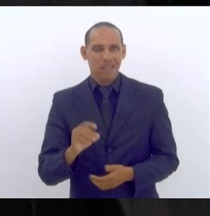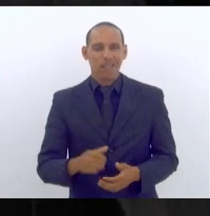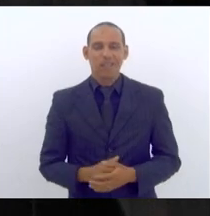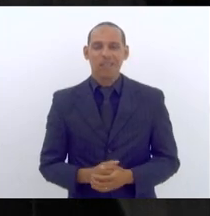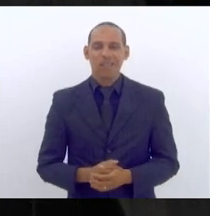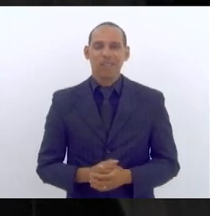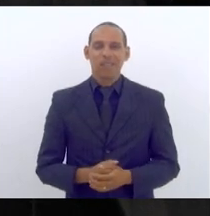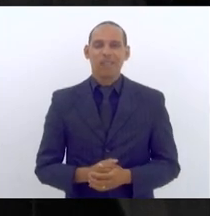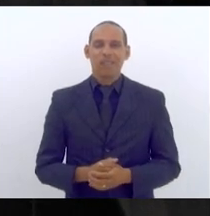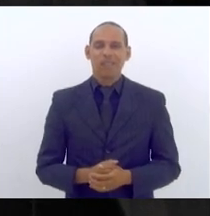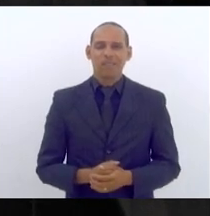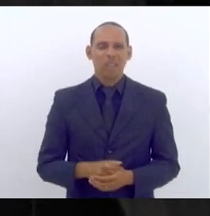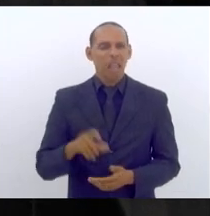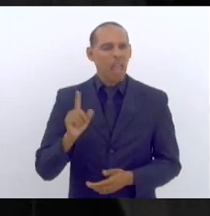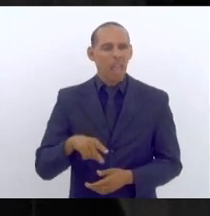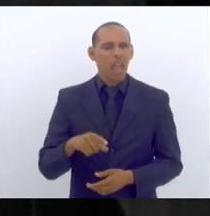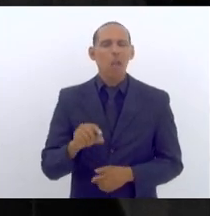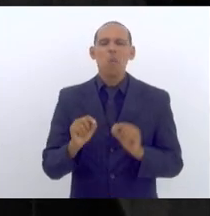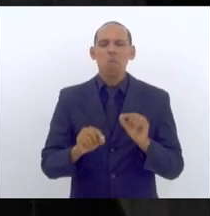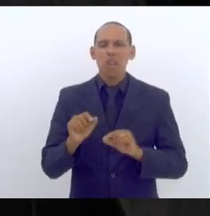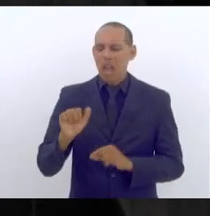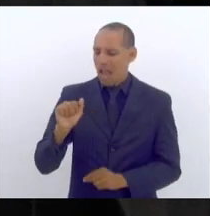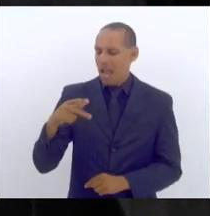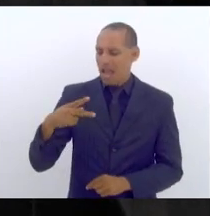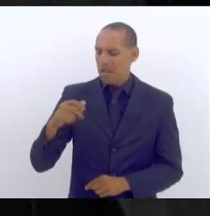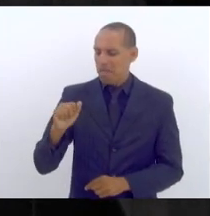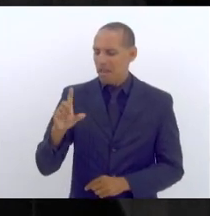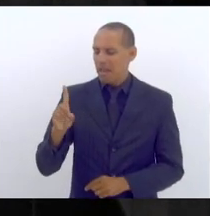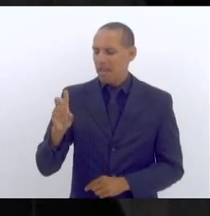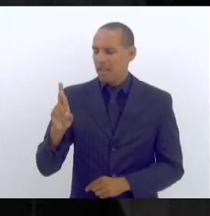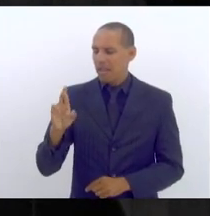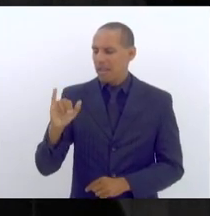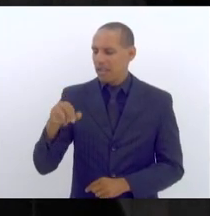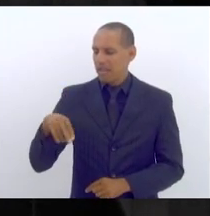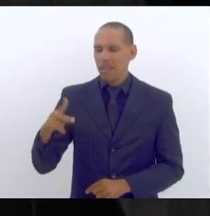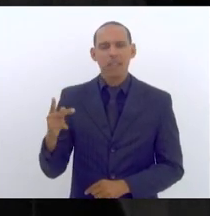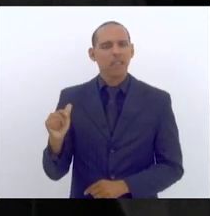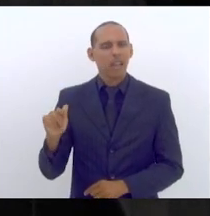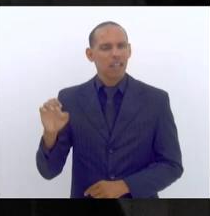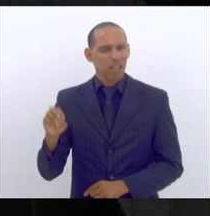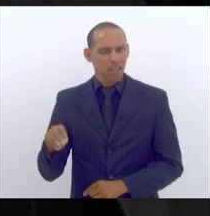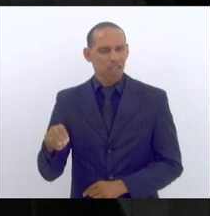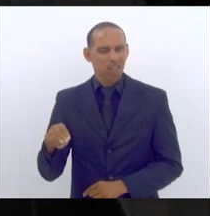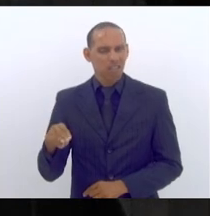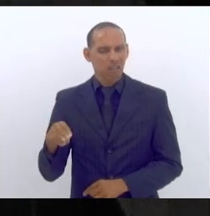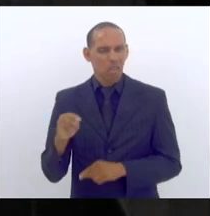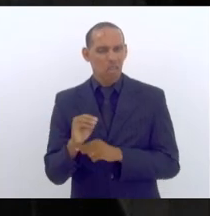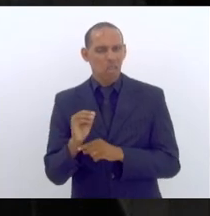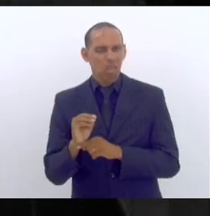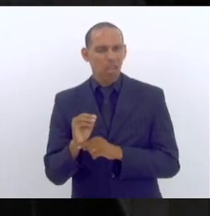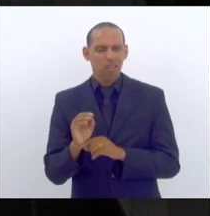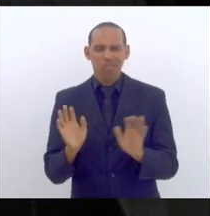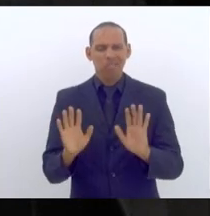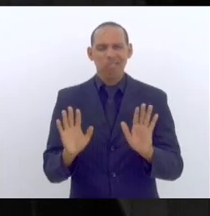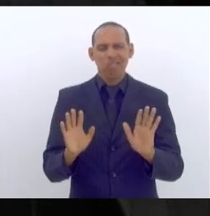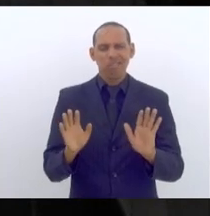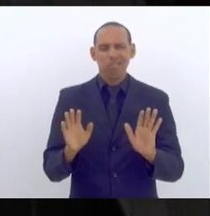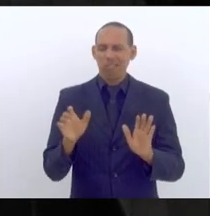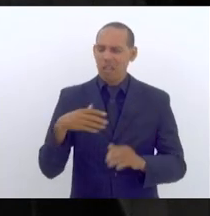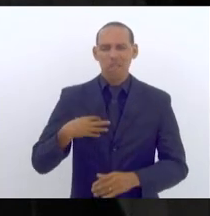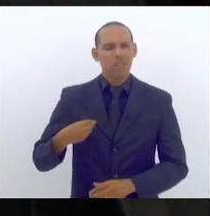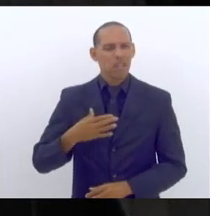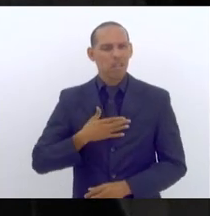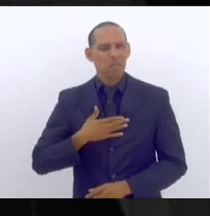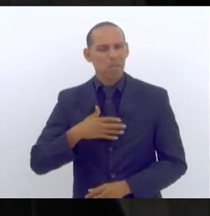e não é a padrinhagem não até porque meu filho está habilitado É capaz é